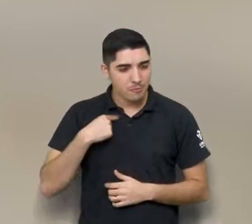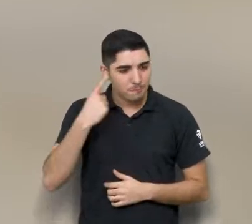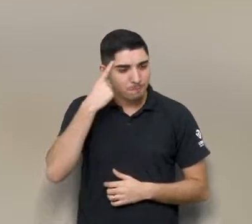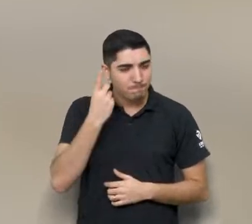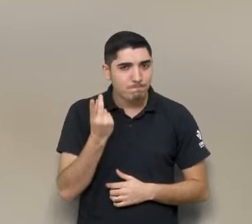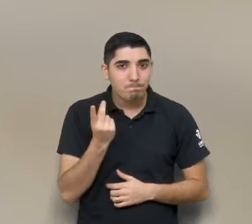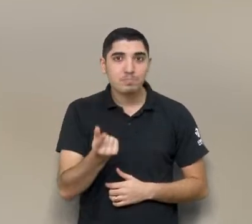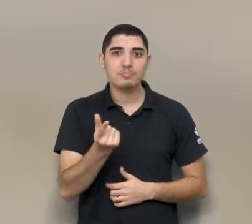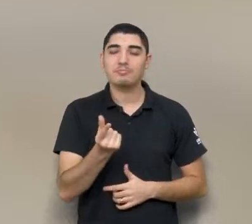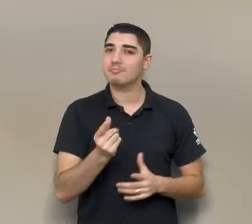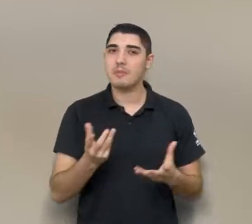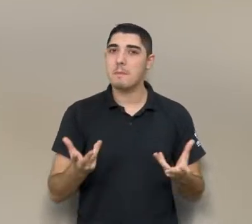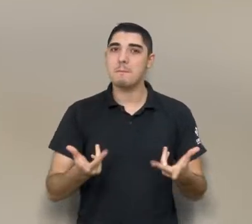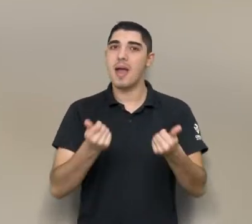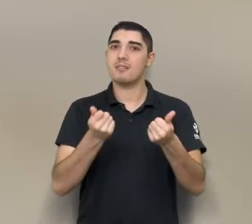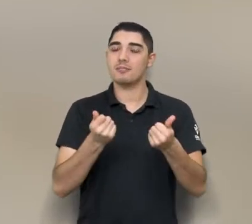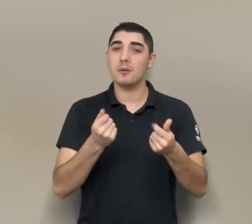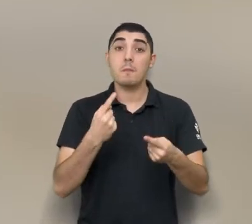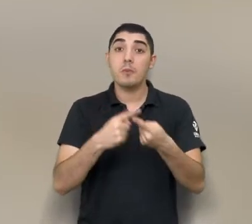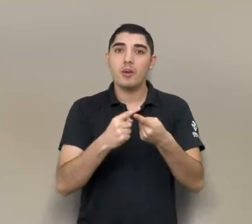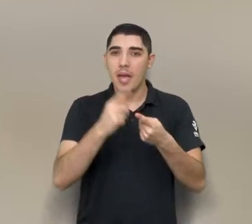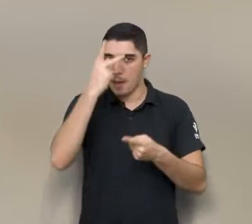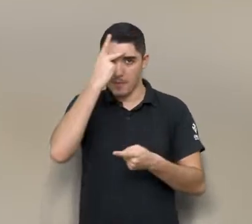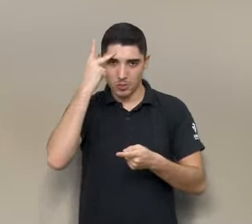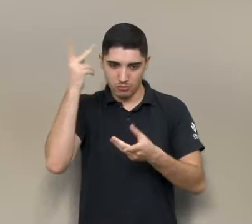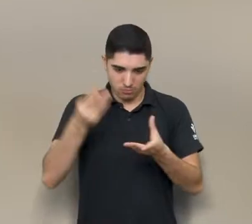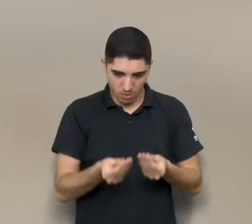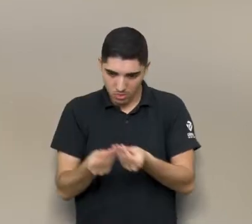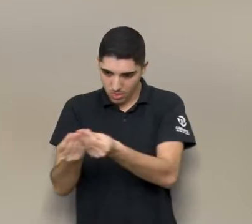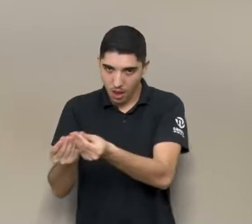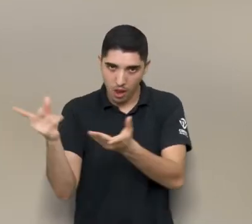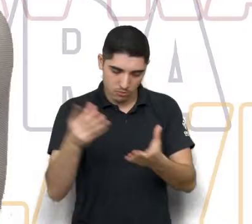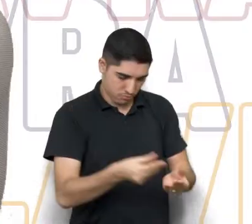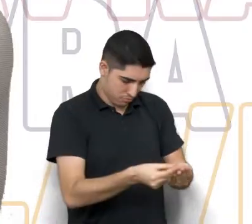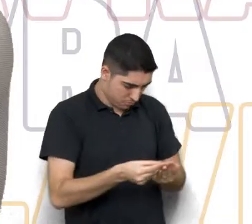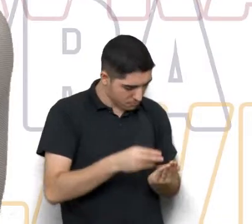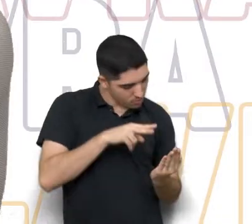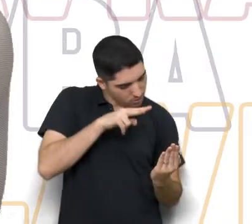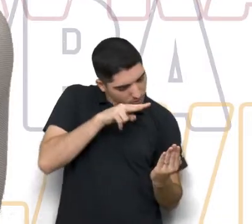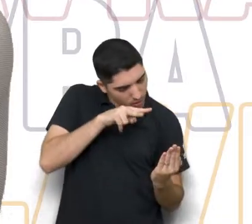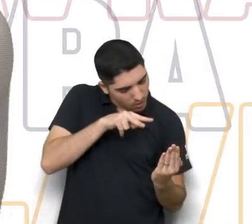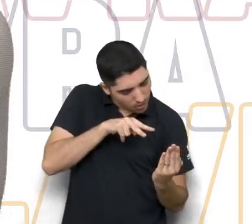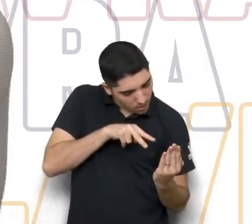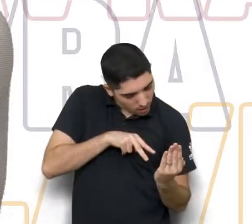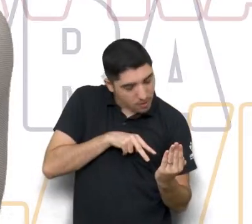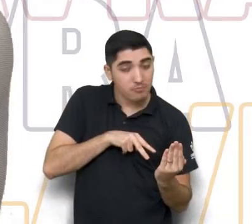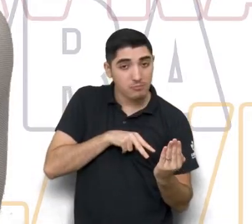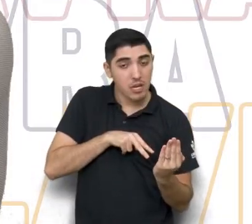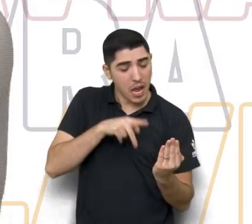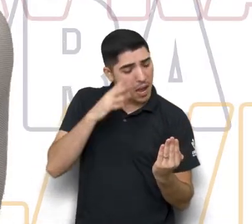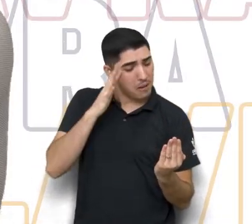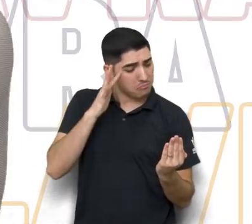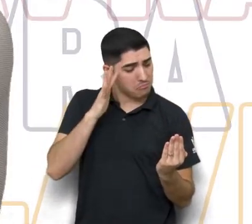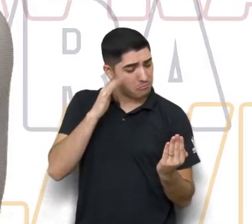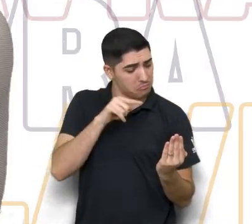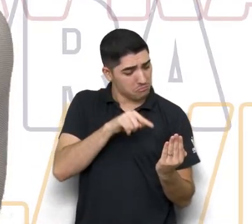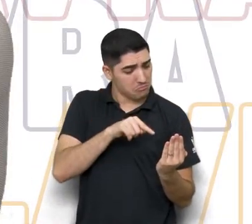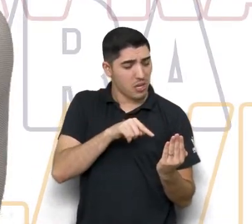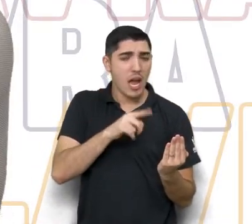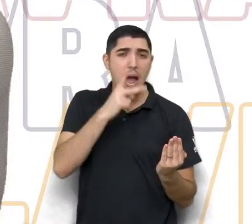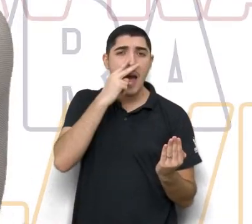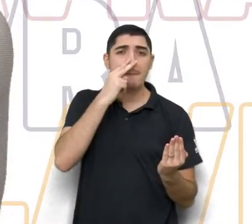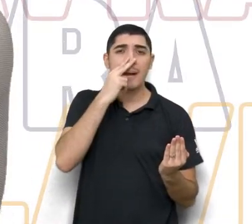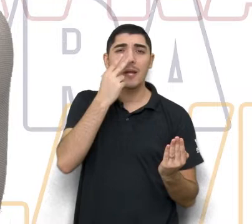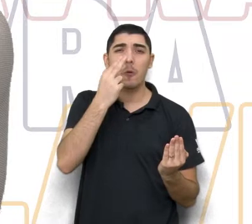sacada genial, porque as pessoas pegavam, né, faziam a leitura e no primeiro momento eu achava que era